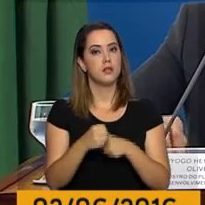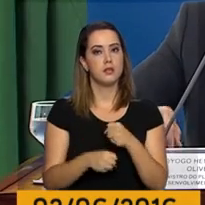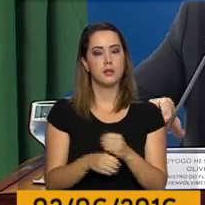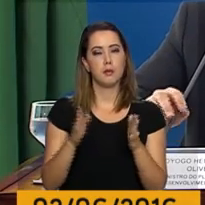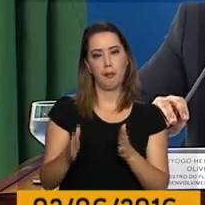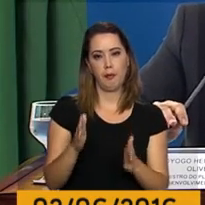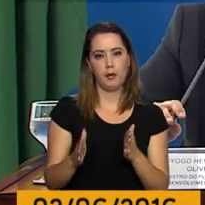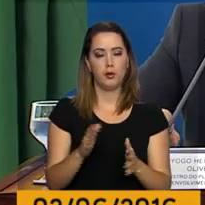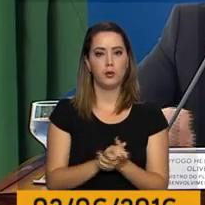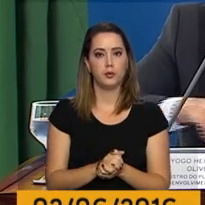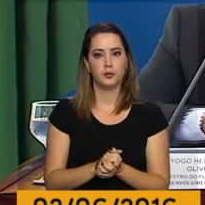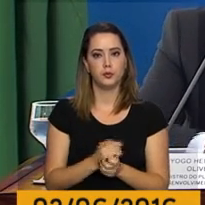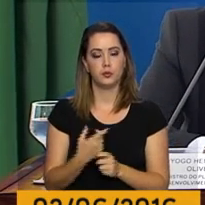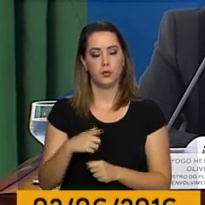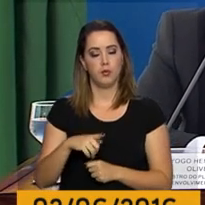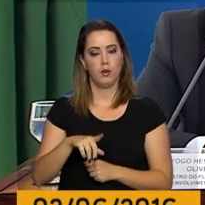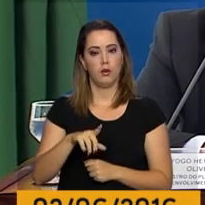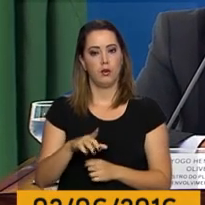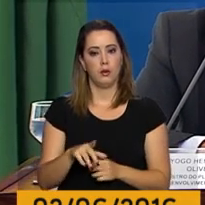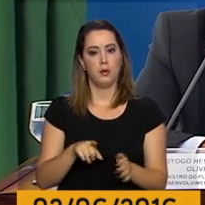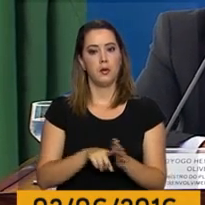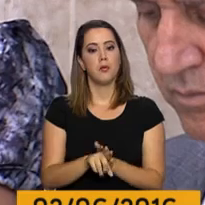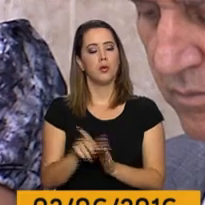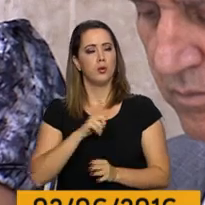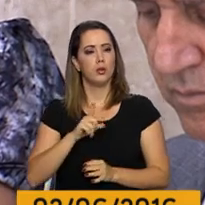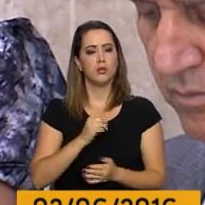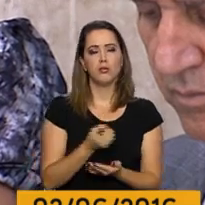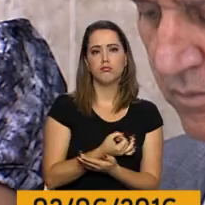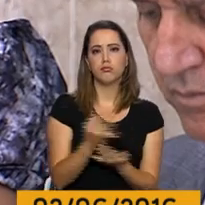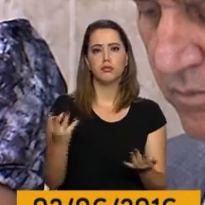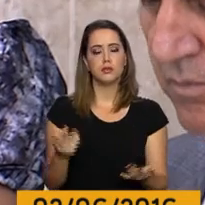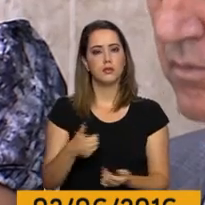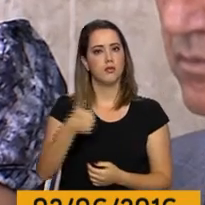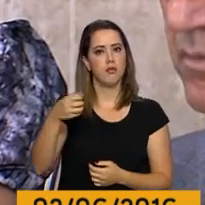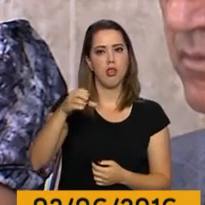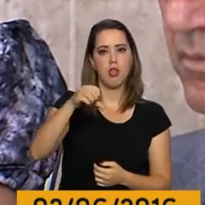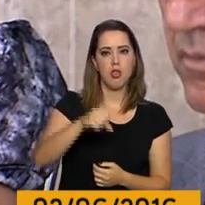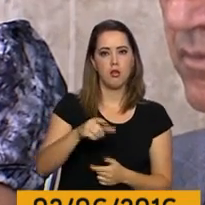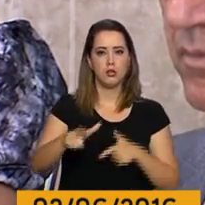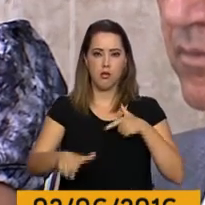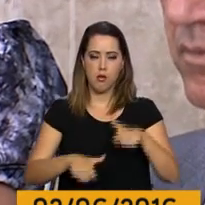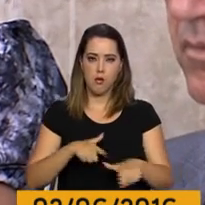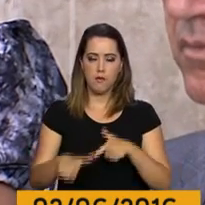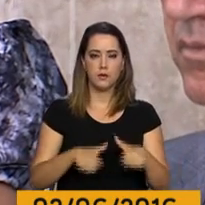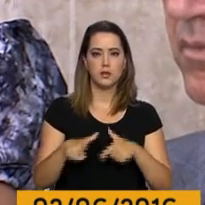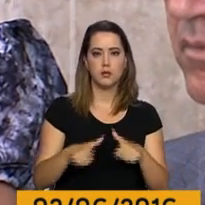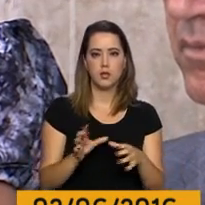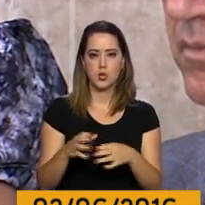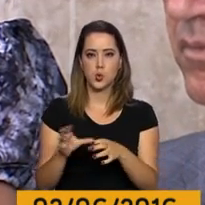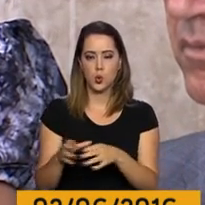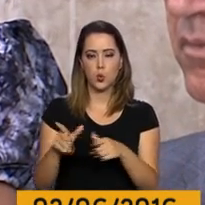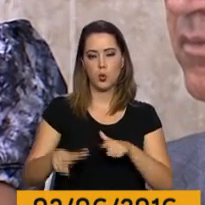Ainda existem algumas categorias que não fizeram acordo, se não me engano, 19 categorias, se eu não estou enganado.